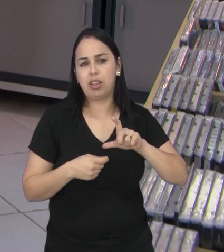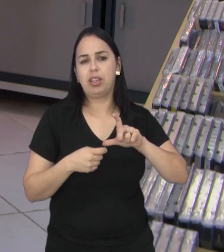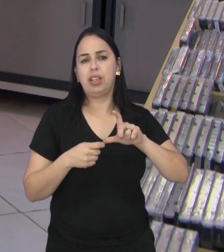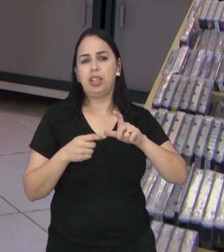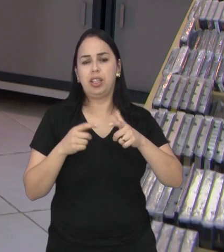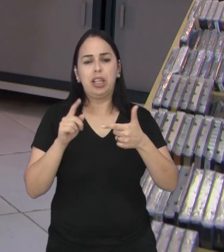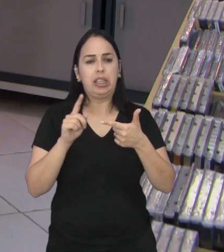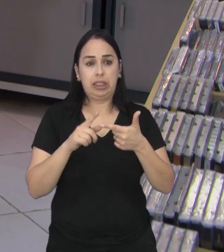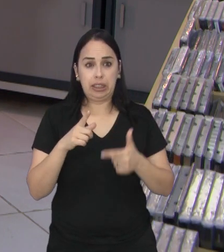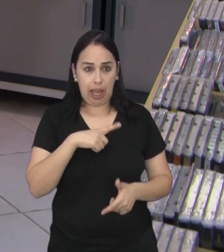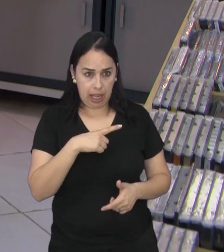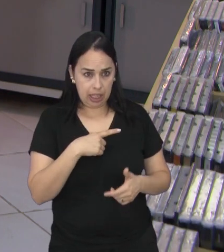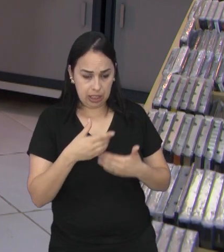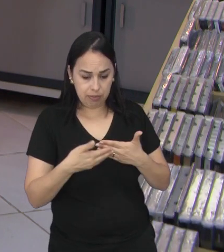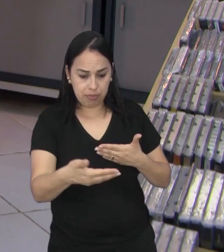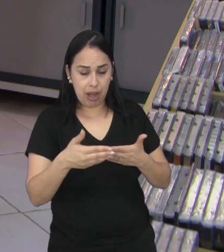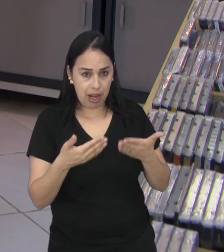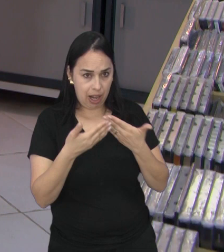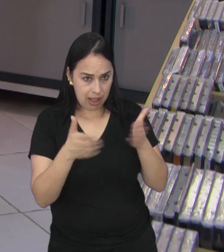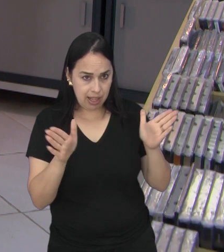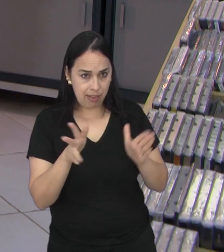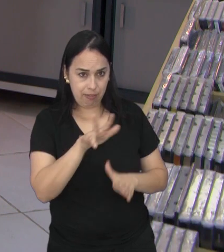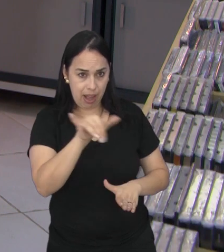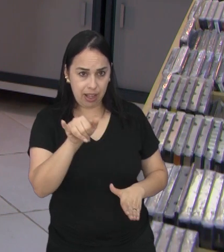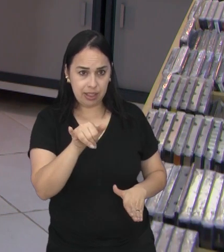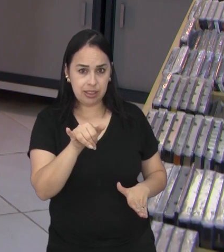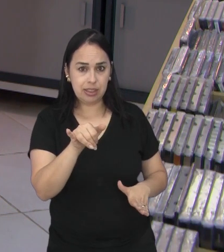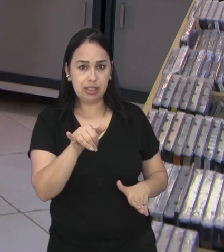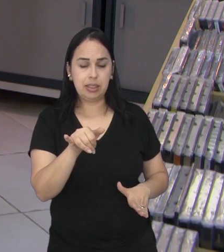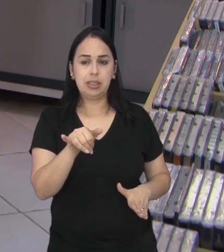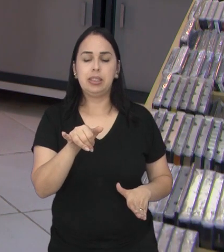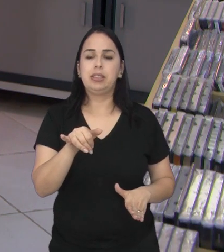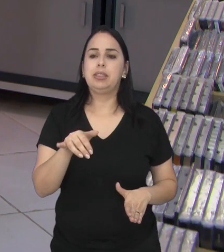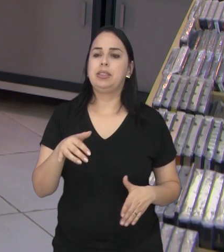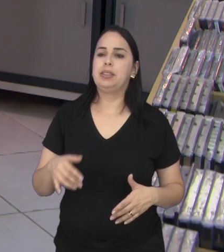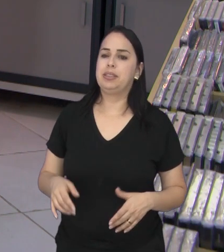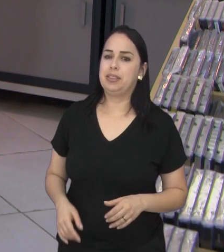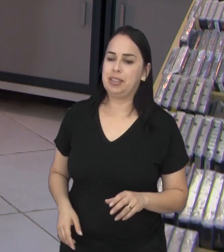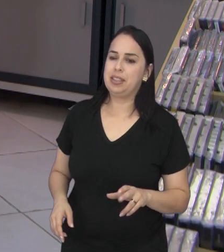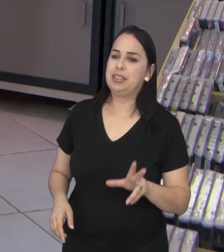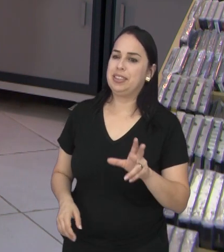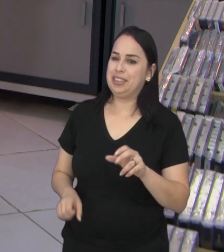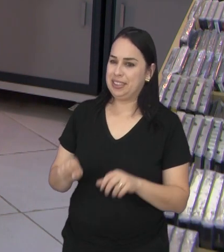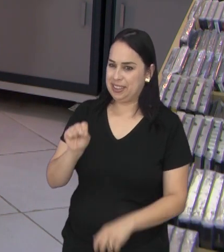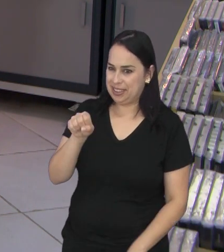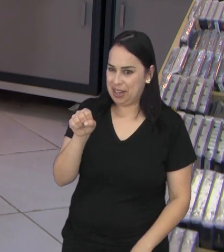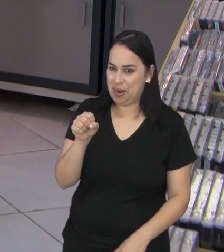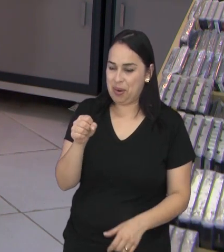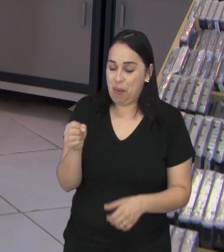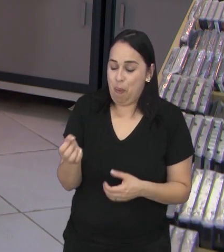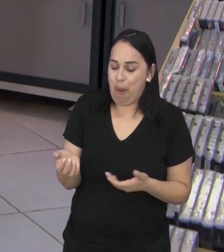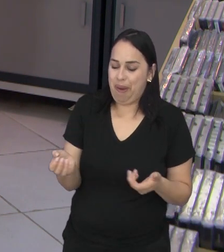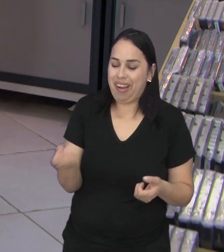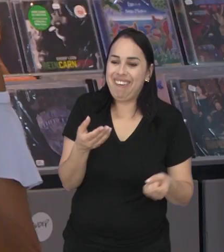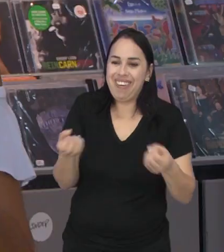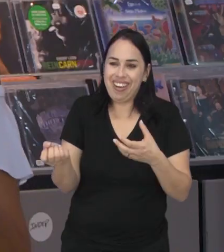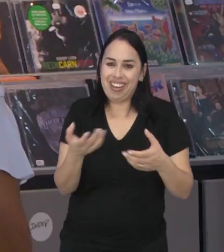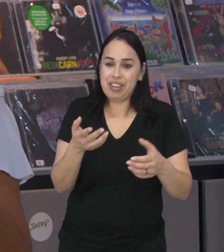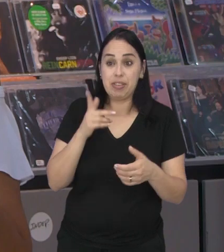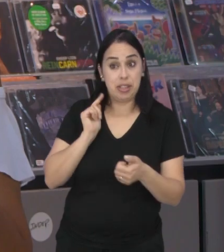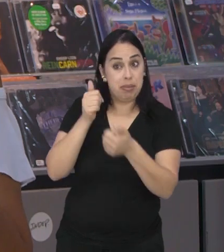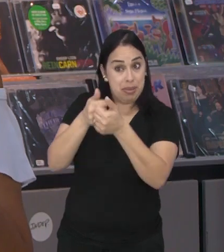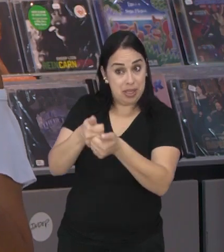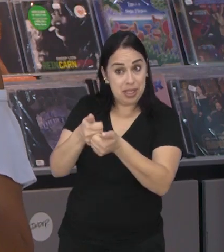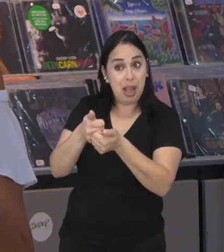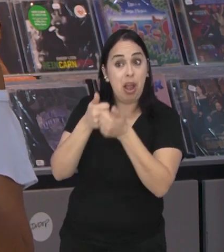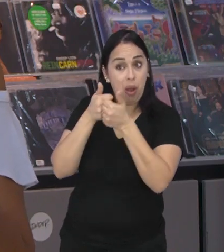de clipes, videoclipes, tá vindo alguma coisa? Que videoclipe você tem? Tá vindo coisa nova, gente.